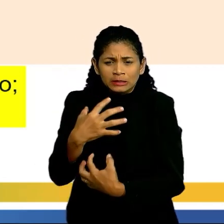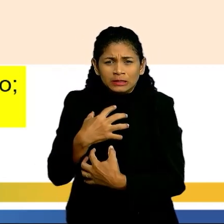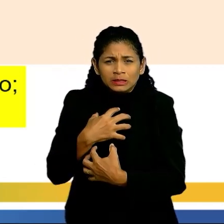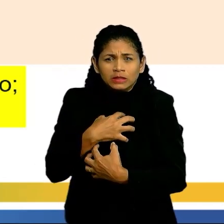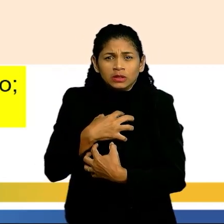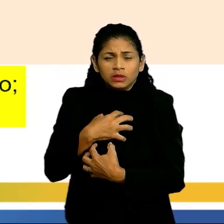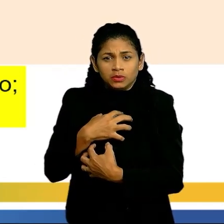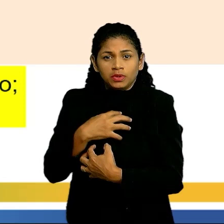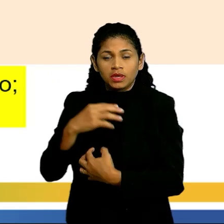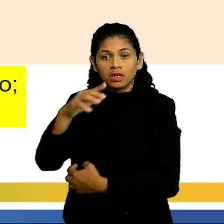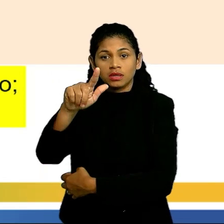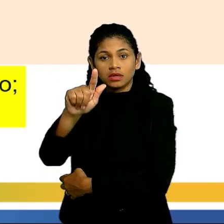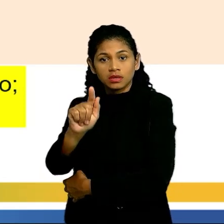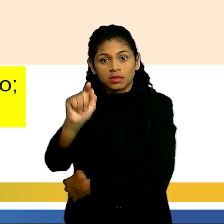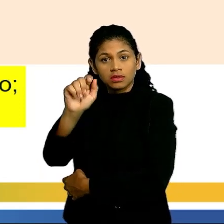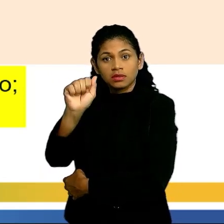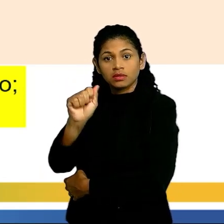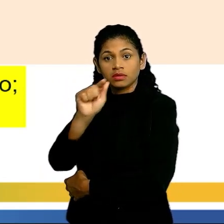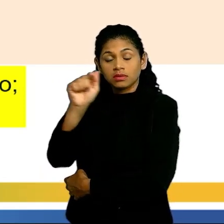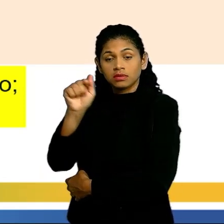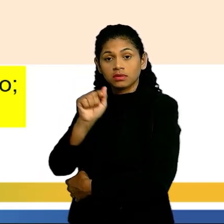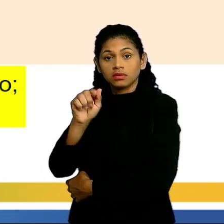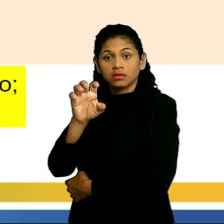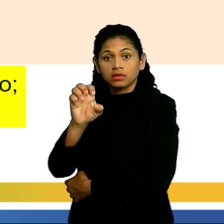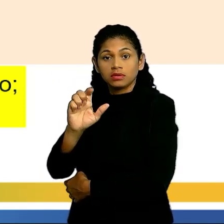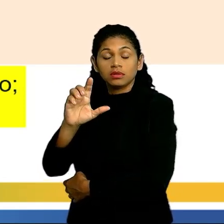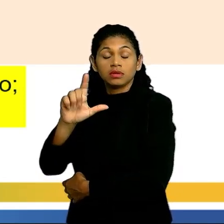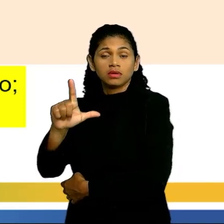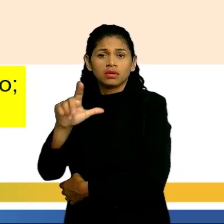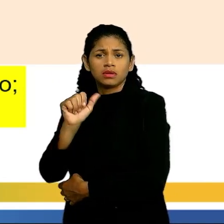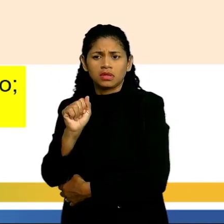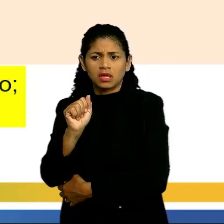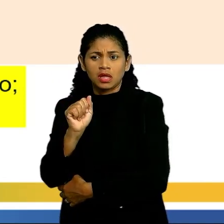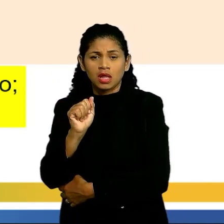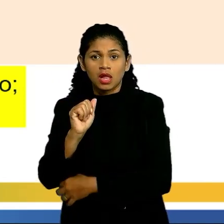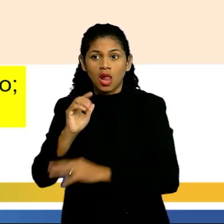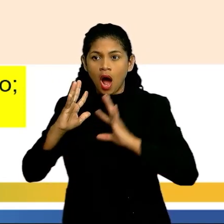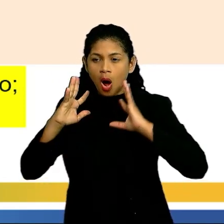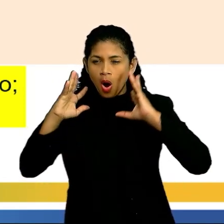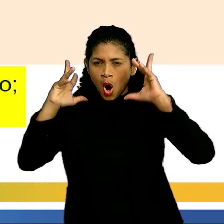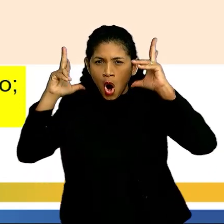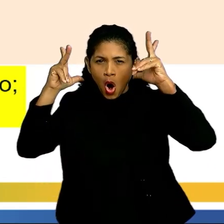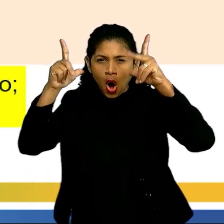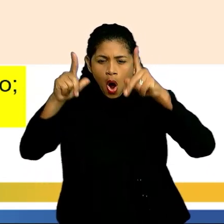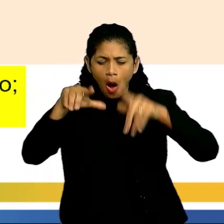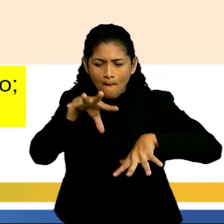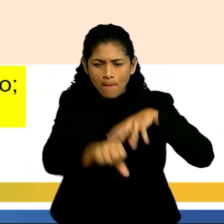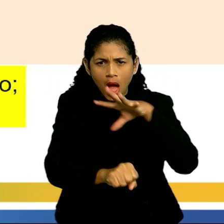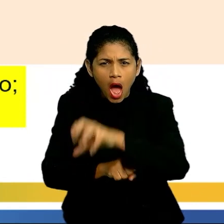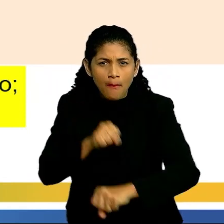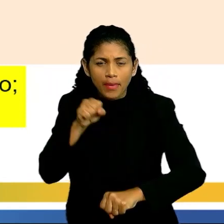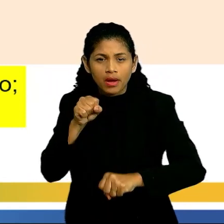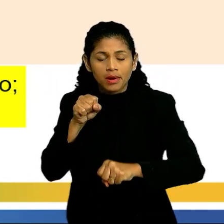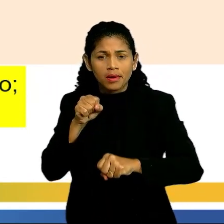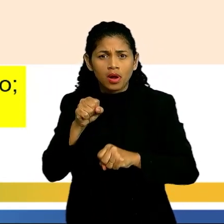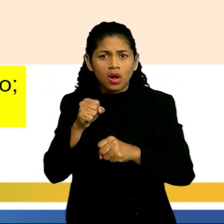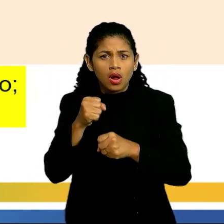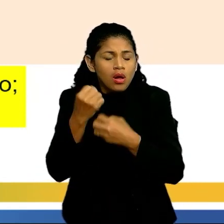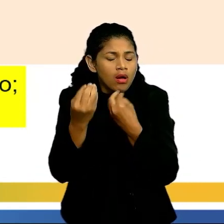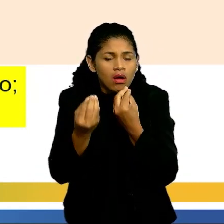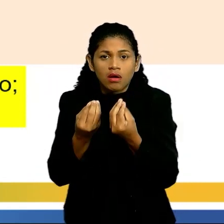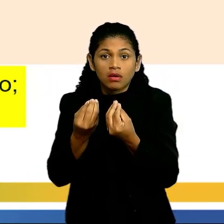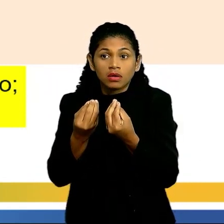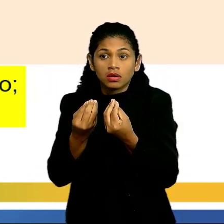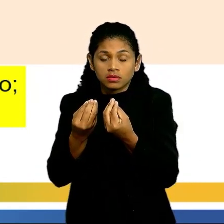leão? No entanto, se o leão não estraçalhar uma gazela, ele não vai ter o que comer e ele vai morrer de fome. Não adianta colocar